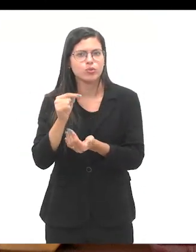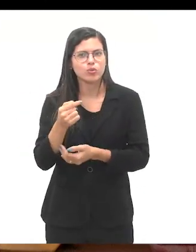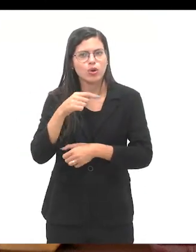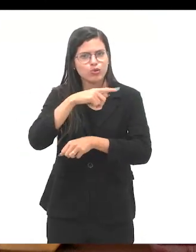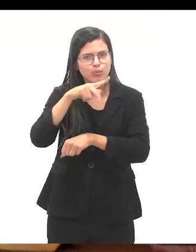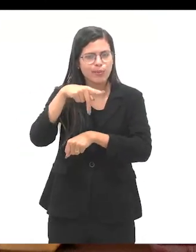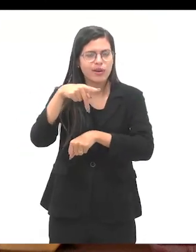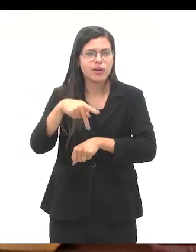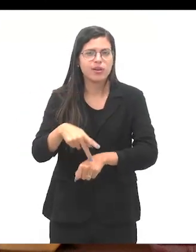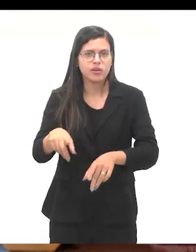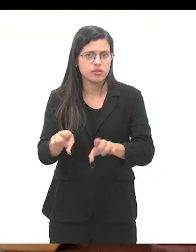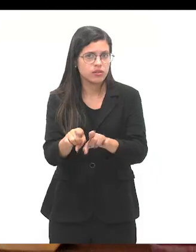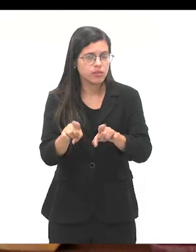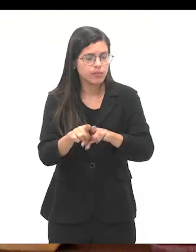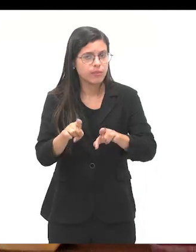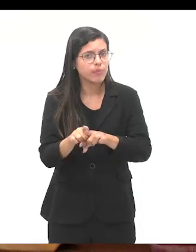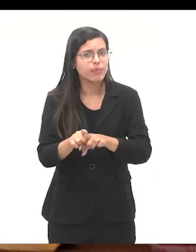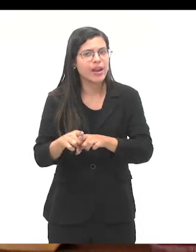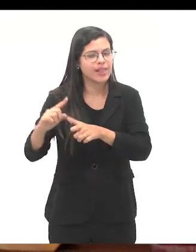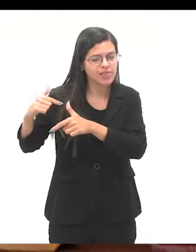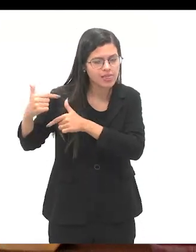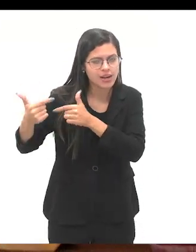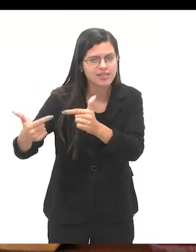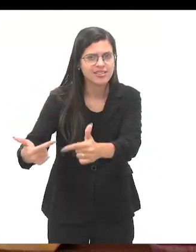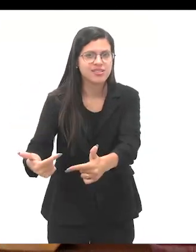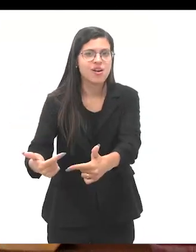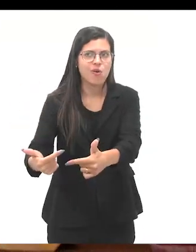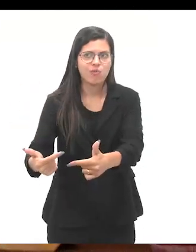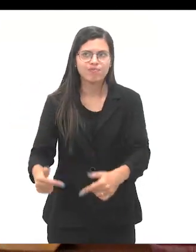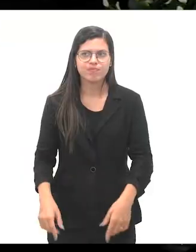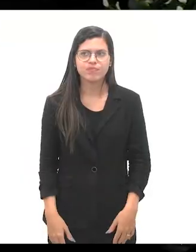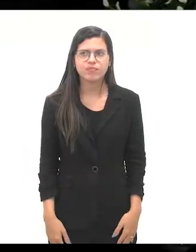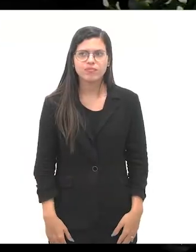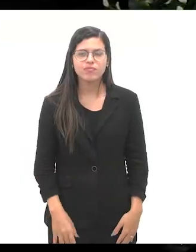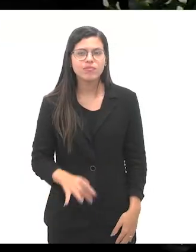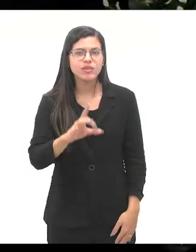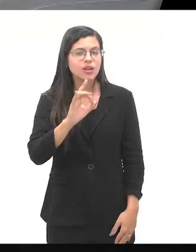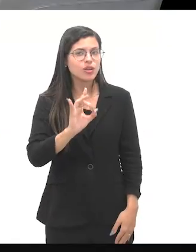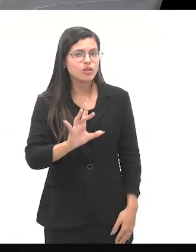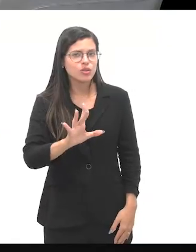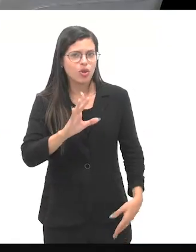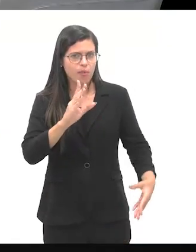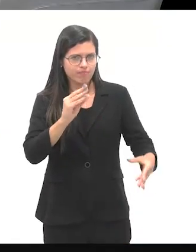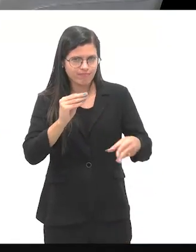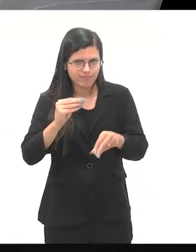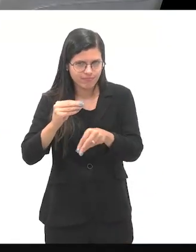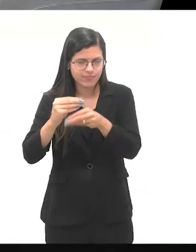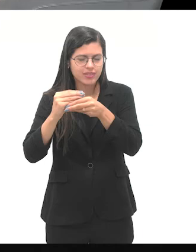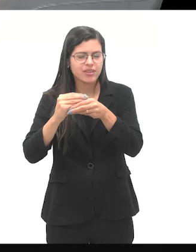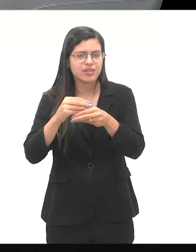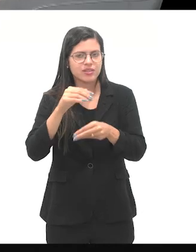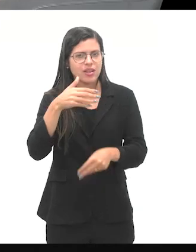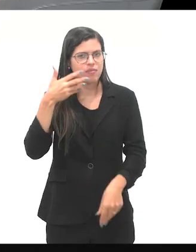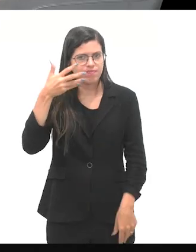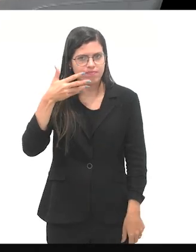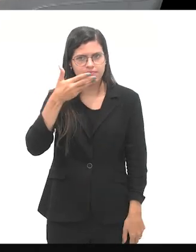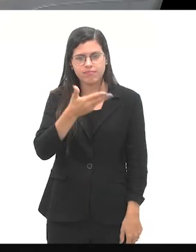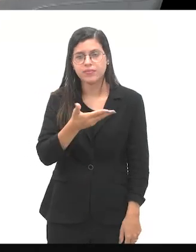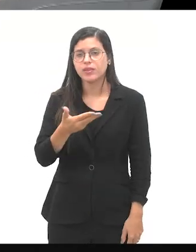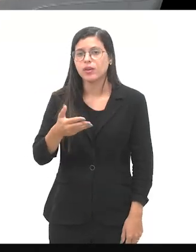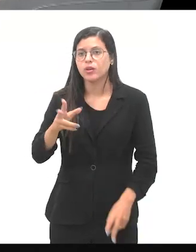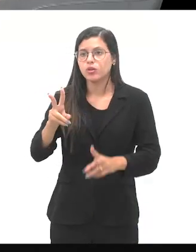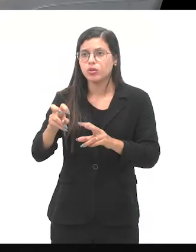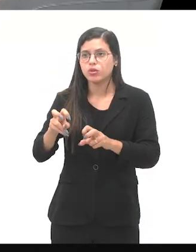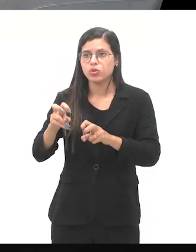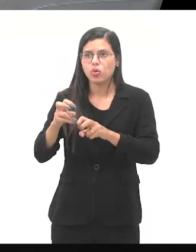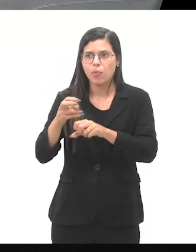nosso país, valorizar a nossa tradição, é isso. Para acrescentar também essa fala do Manuel sobre